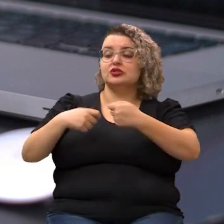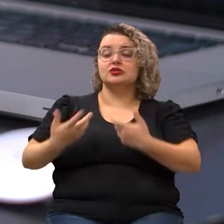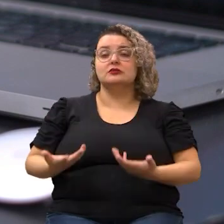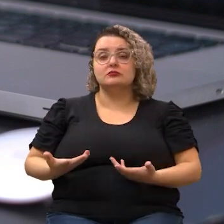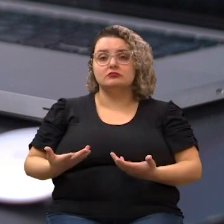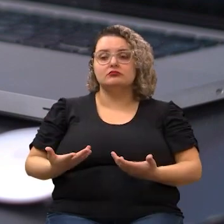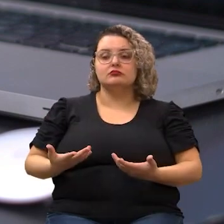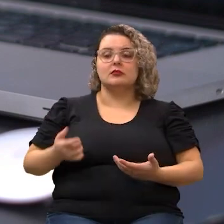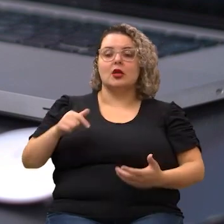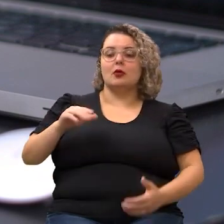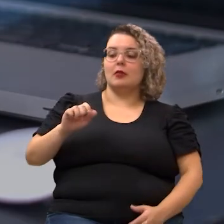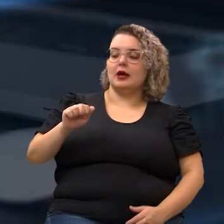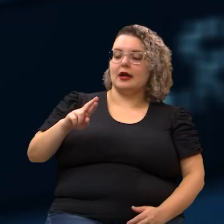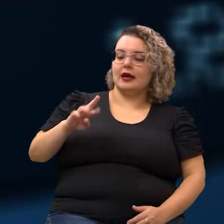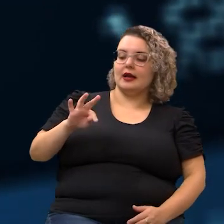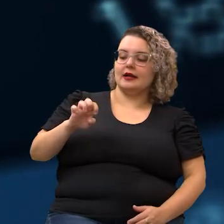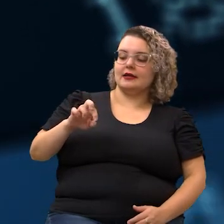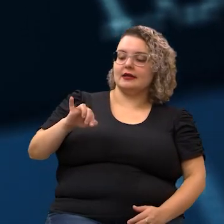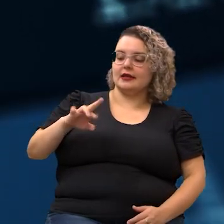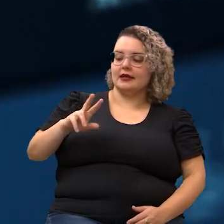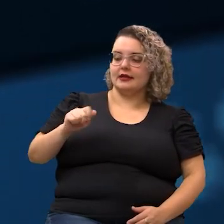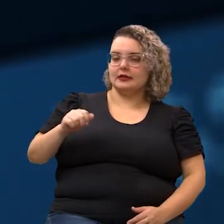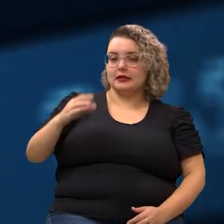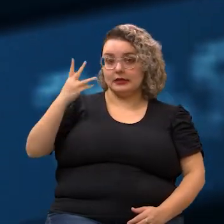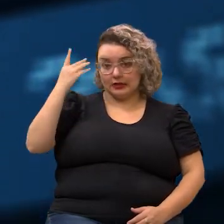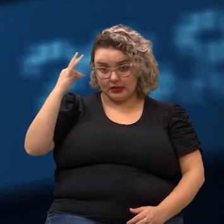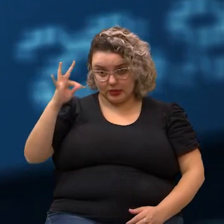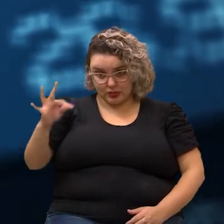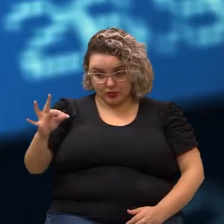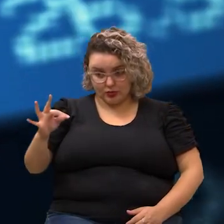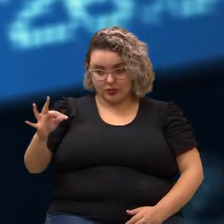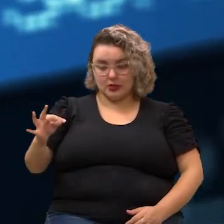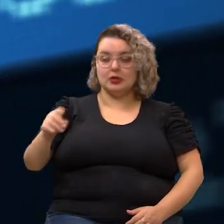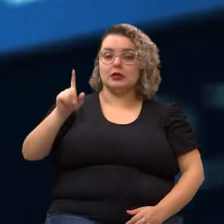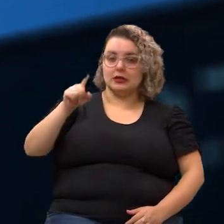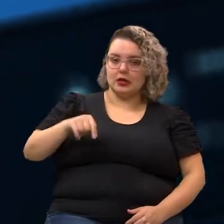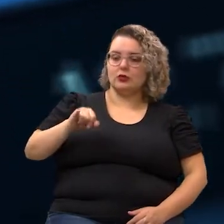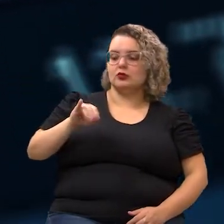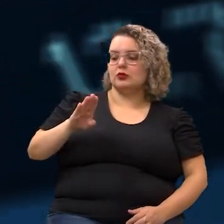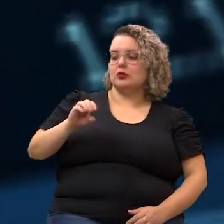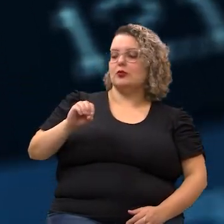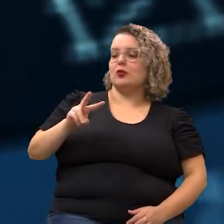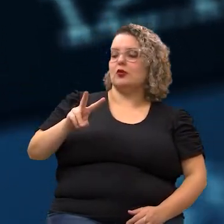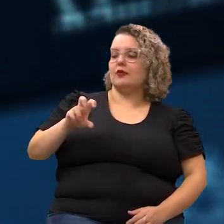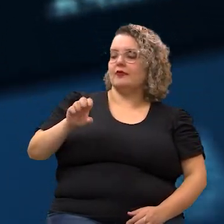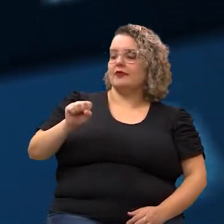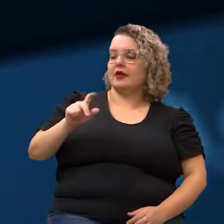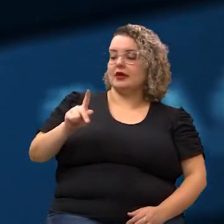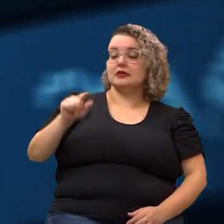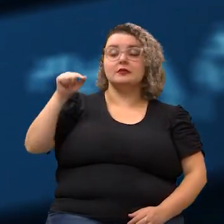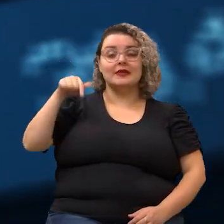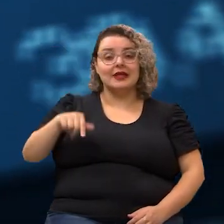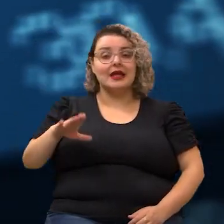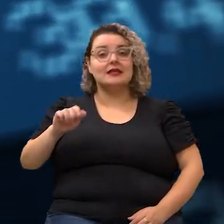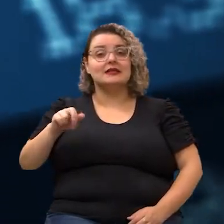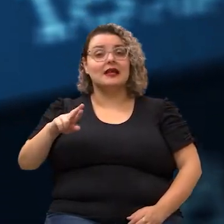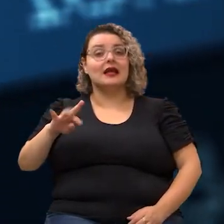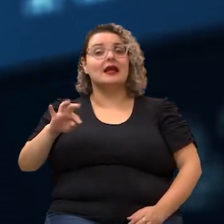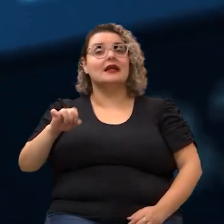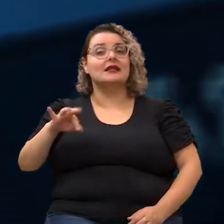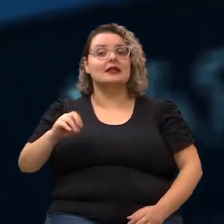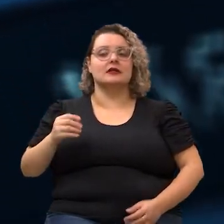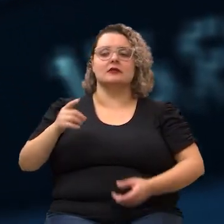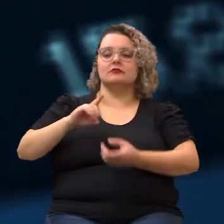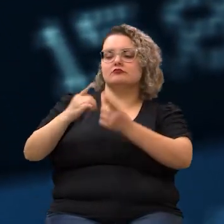parte de uma carteira teórica, que é a carteira que compõe o índice do Ibovespa. E essa carteira é bastante